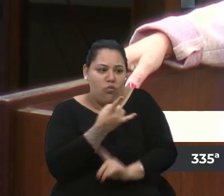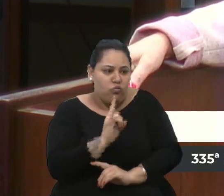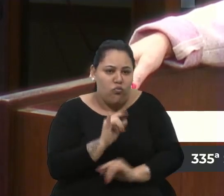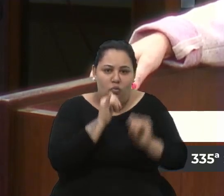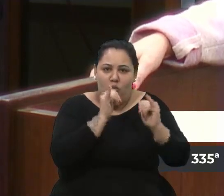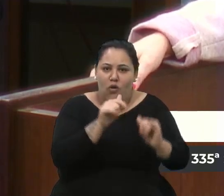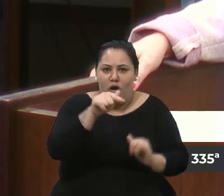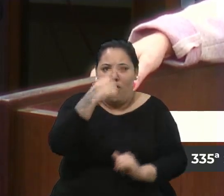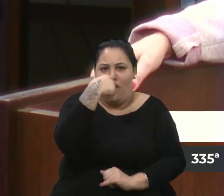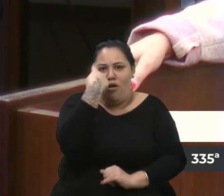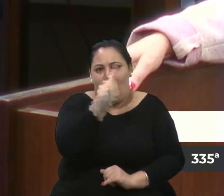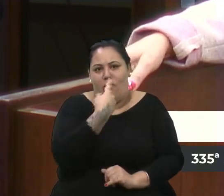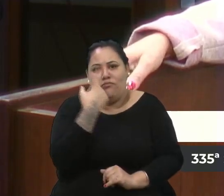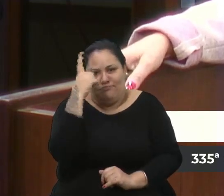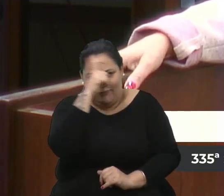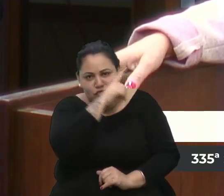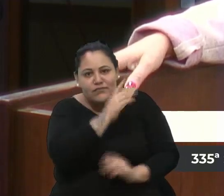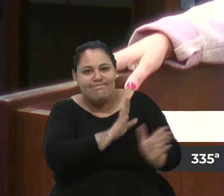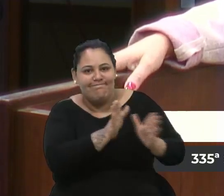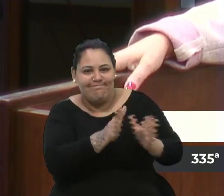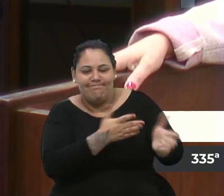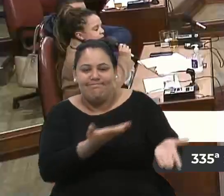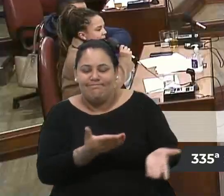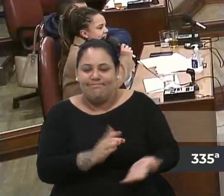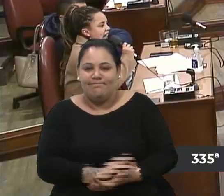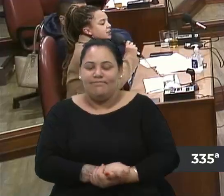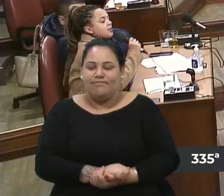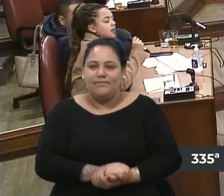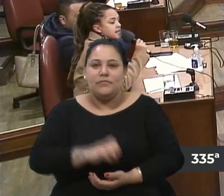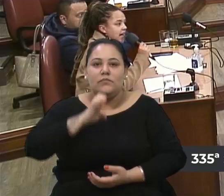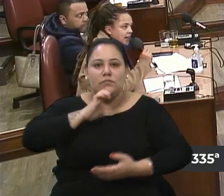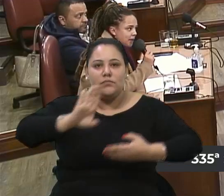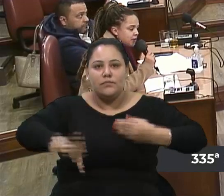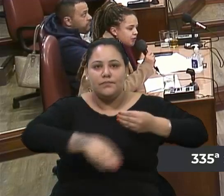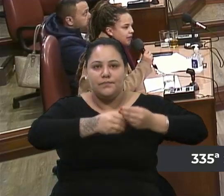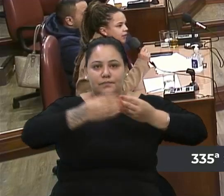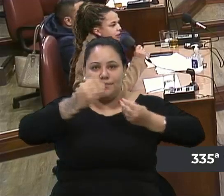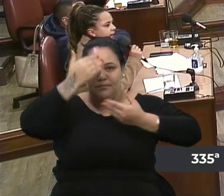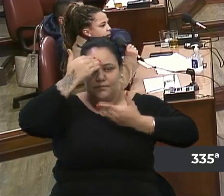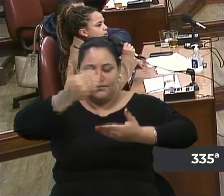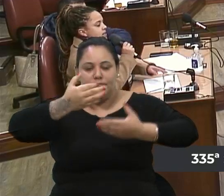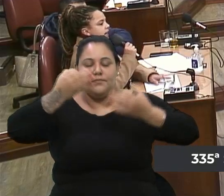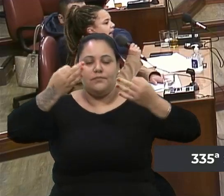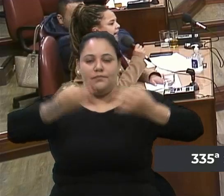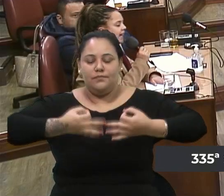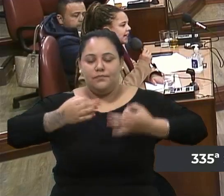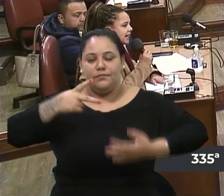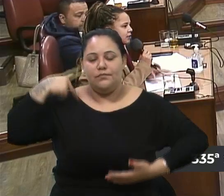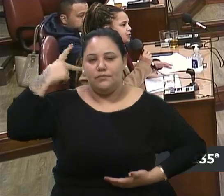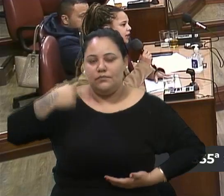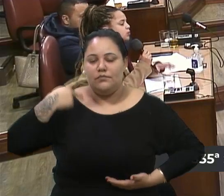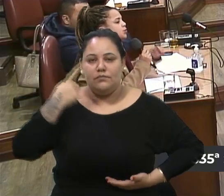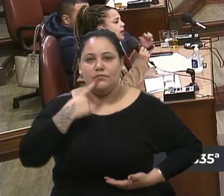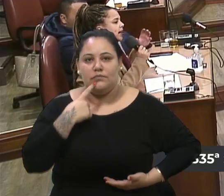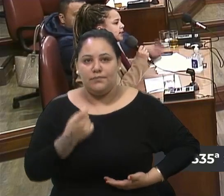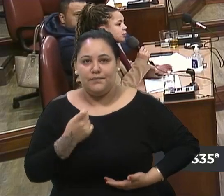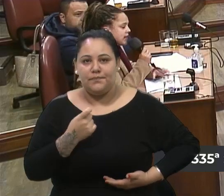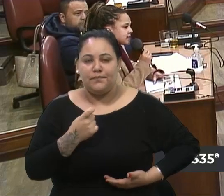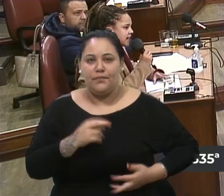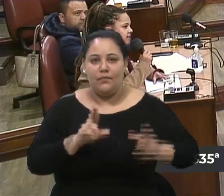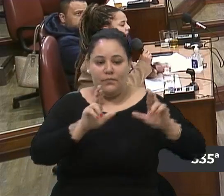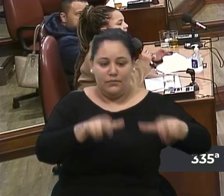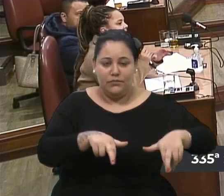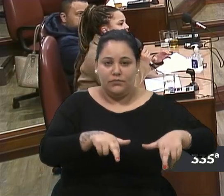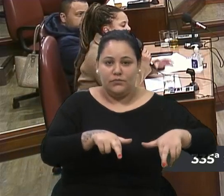parte, vereadora Estela. Muito obrigado. Exatamente, vereadora Rose. Aquela região do Recanto